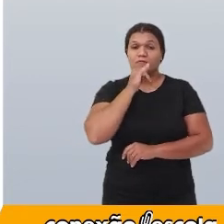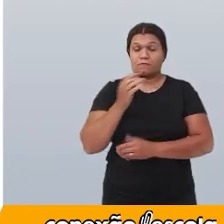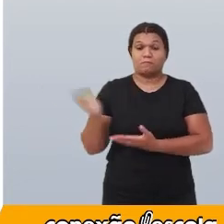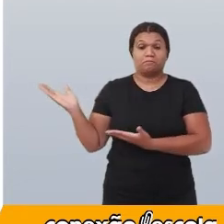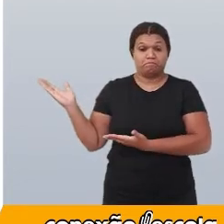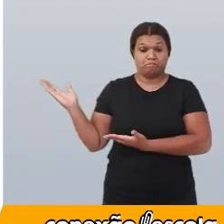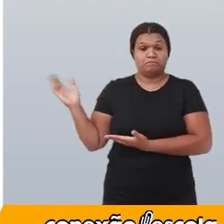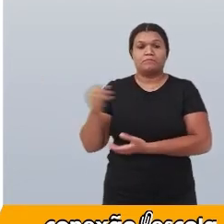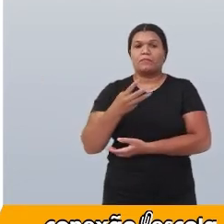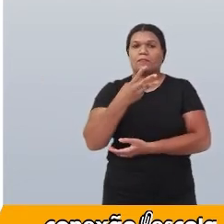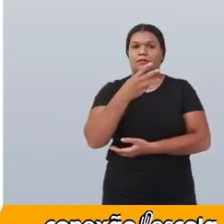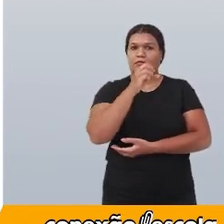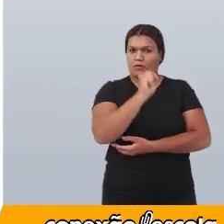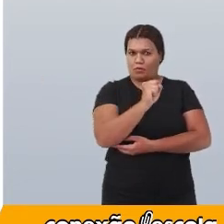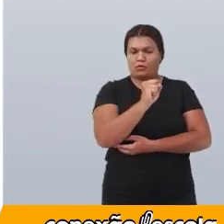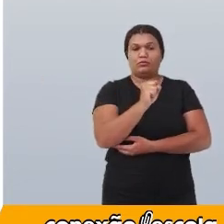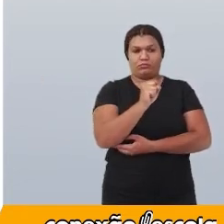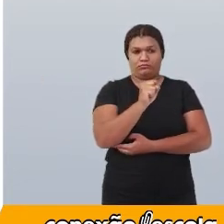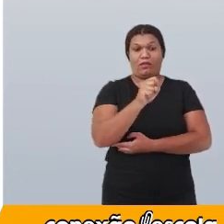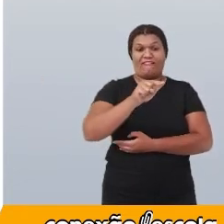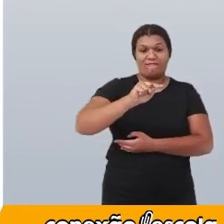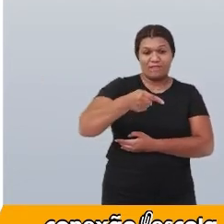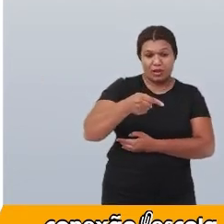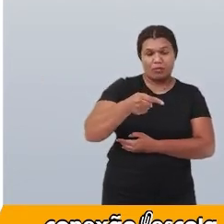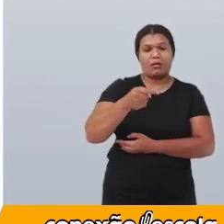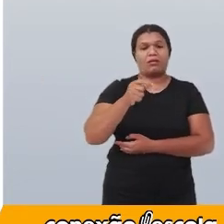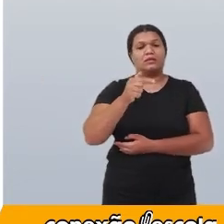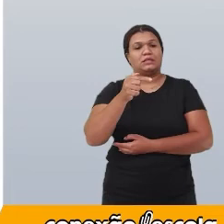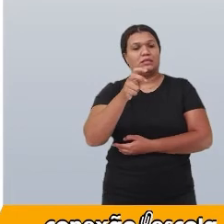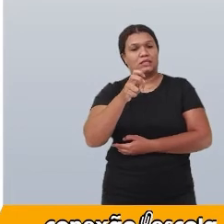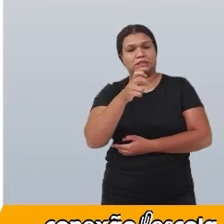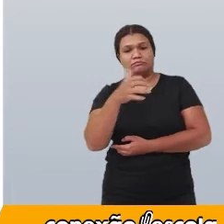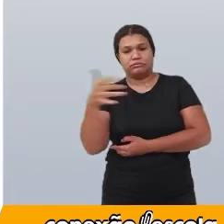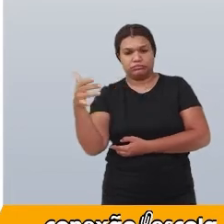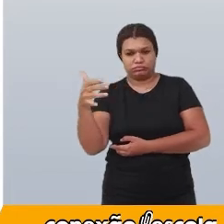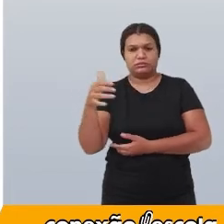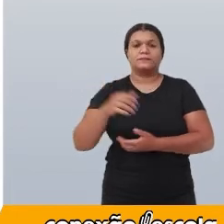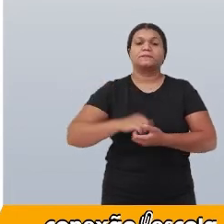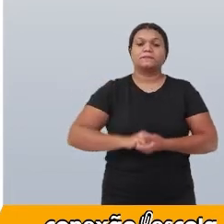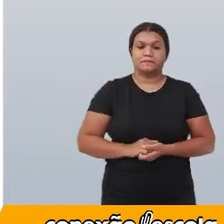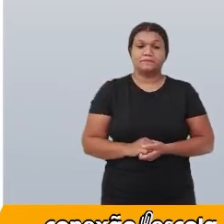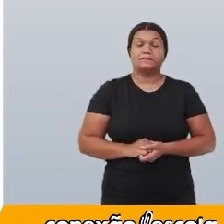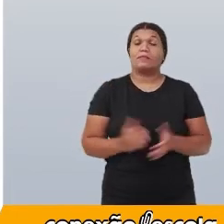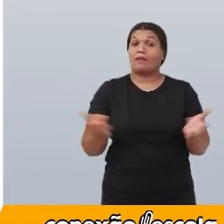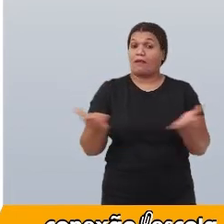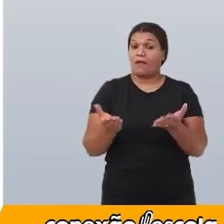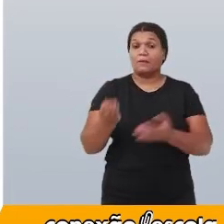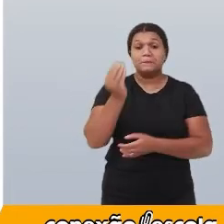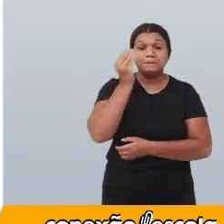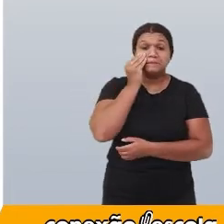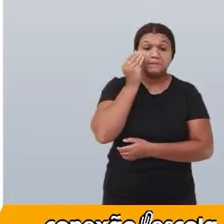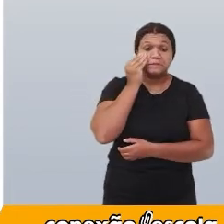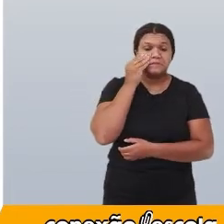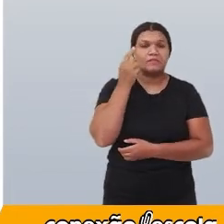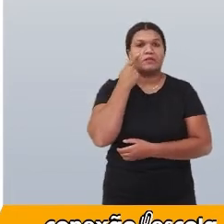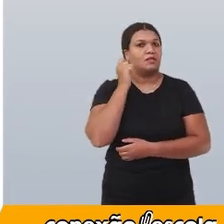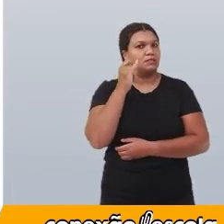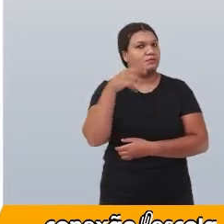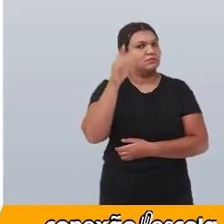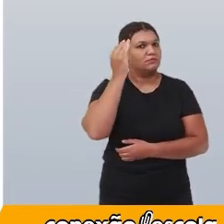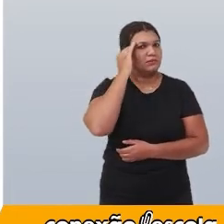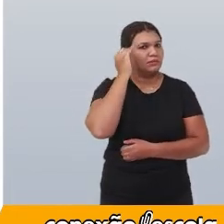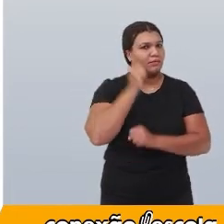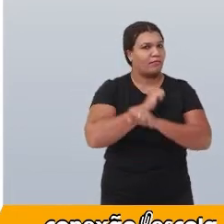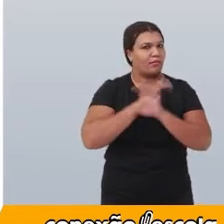38 inteiros e 75 centésimos. Agora, vamos testar os nossos